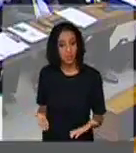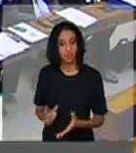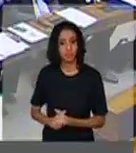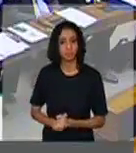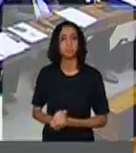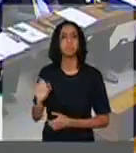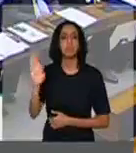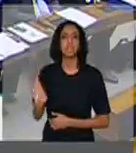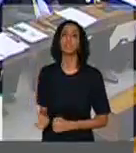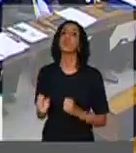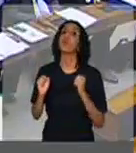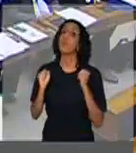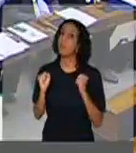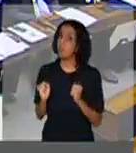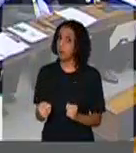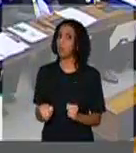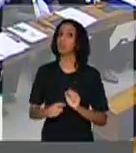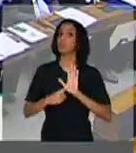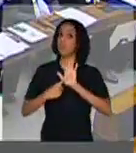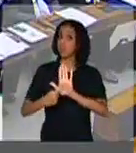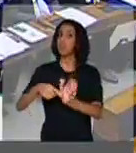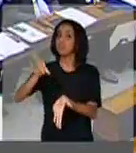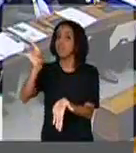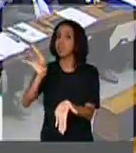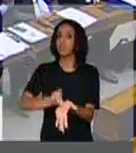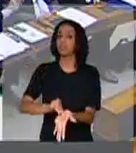uma atitude concreta